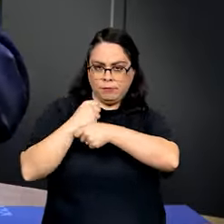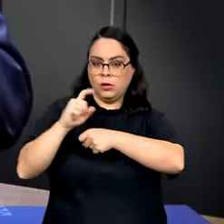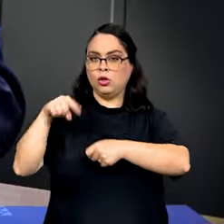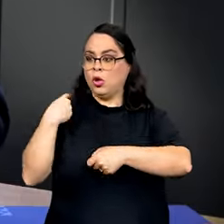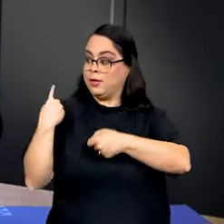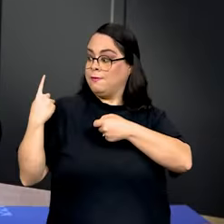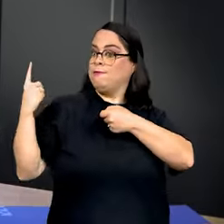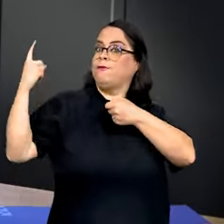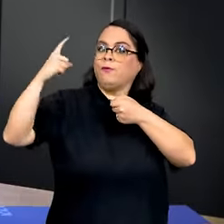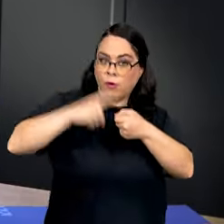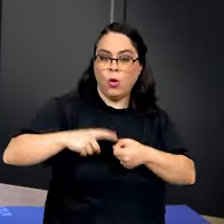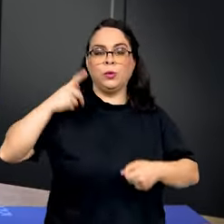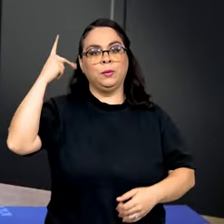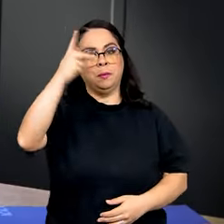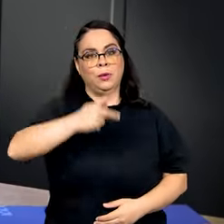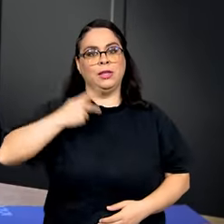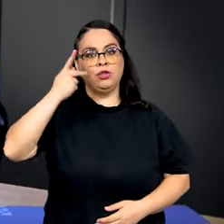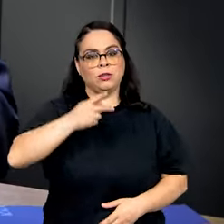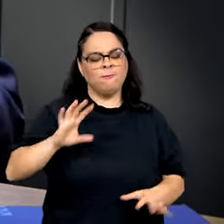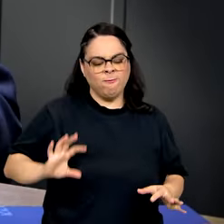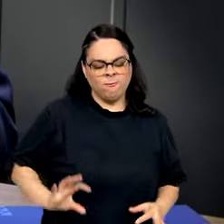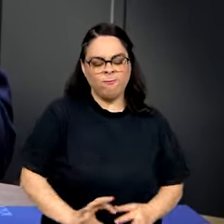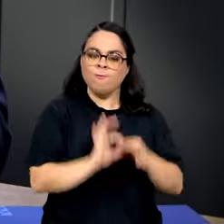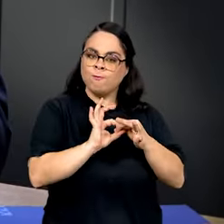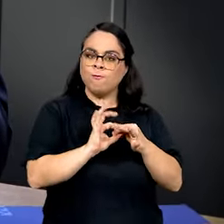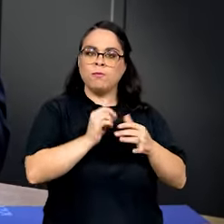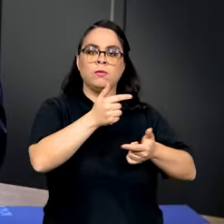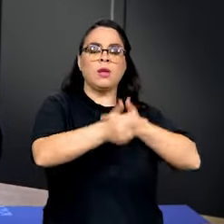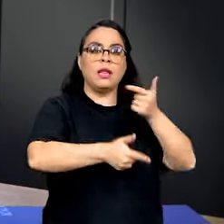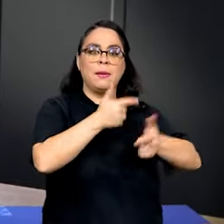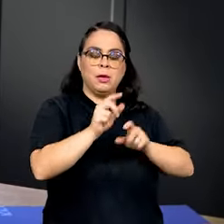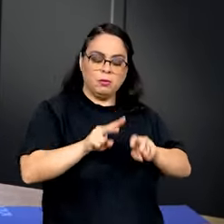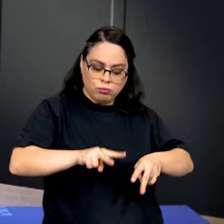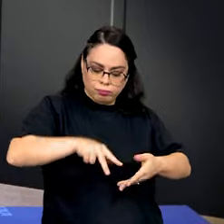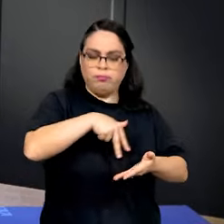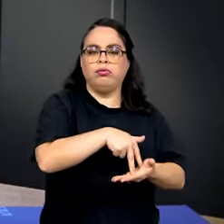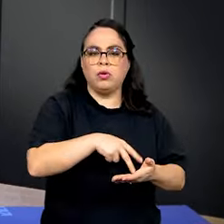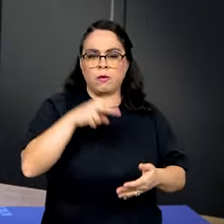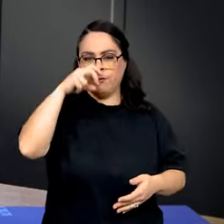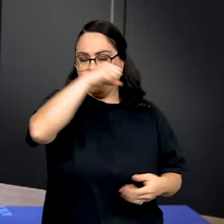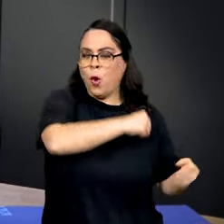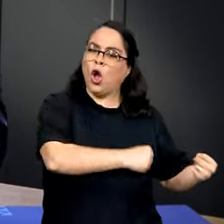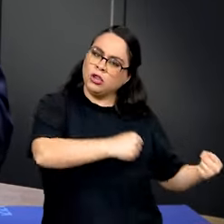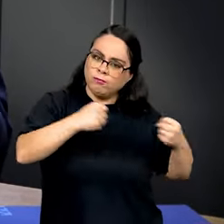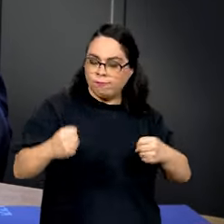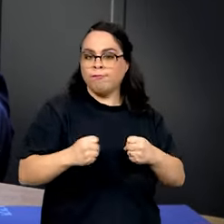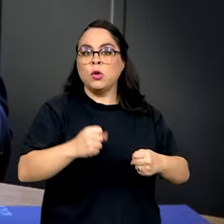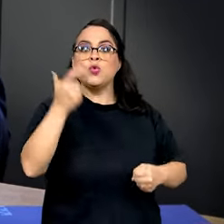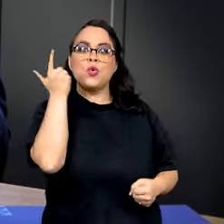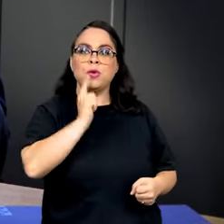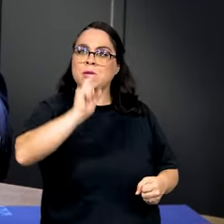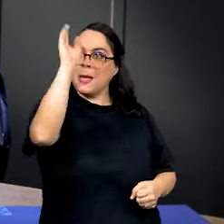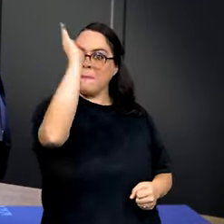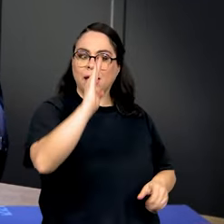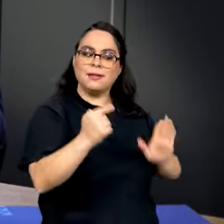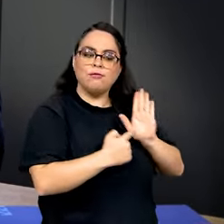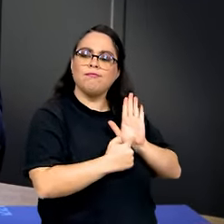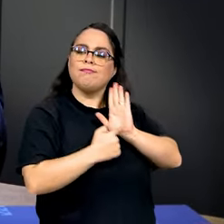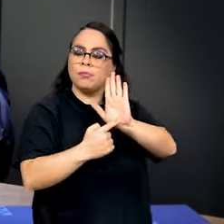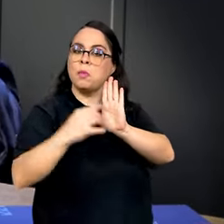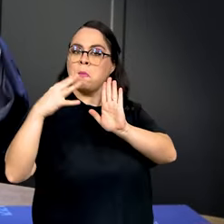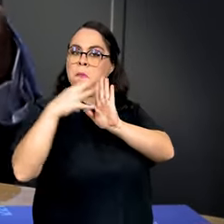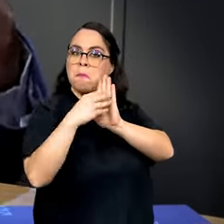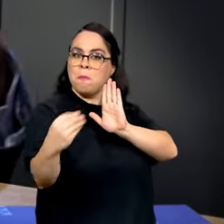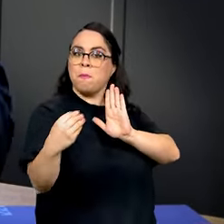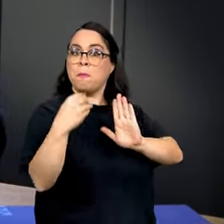retomamos as políticas e ali trabalhamos com muita força e o Brasil dando exemplo ao